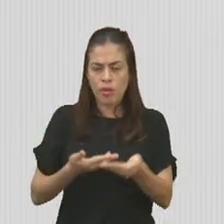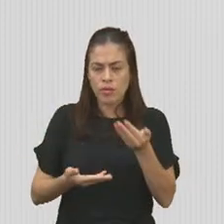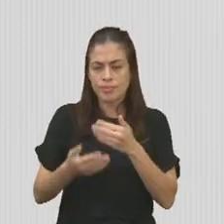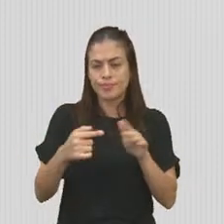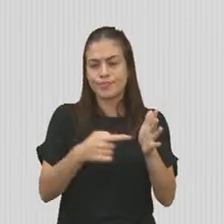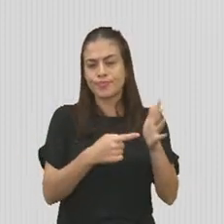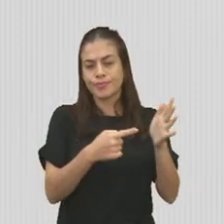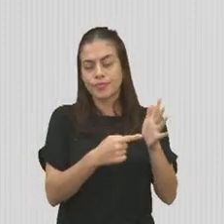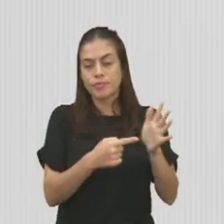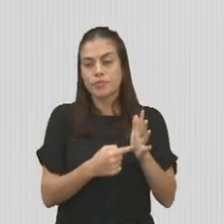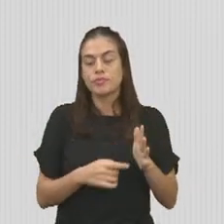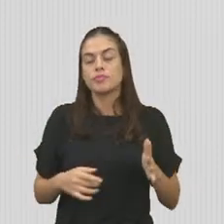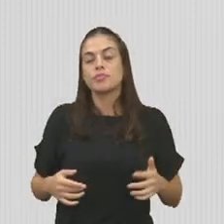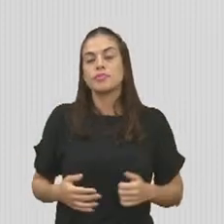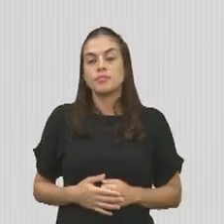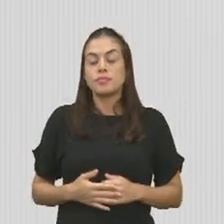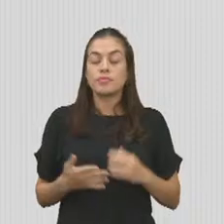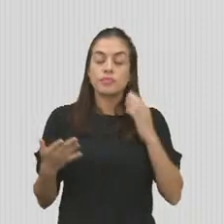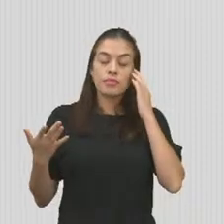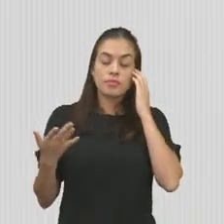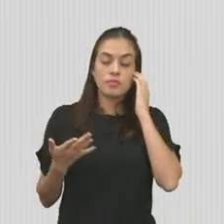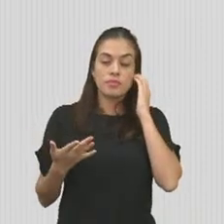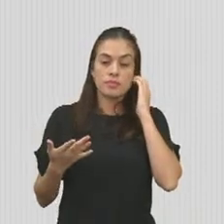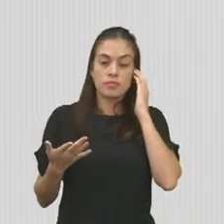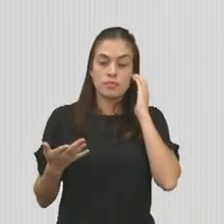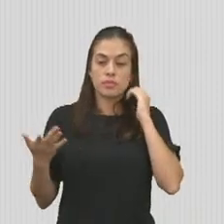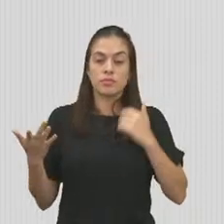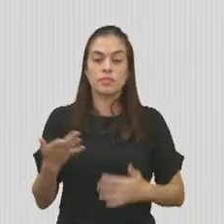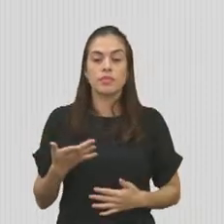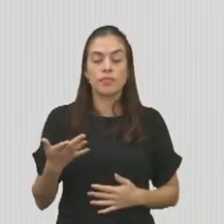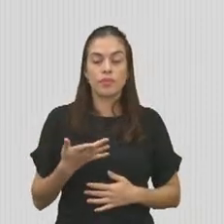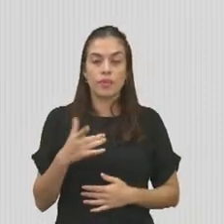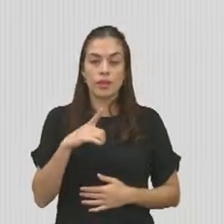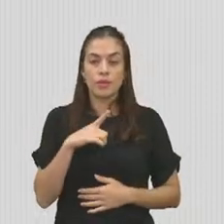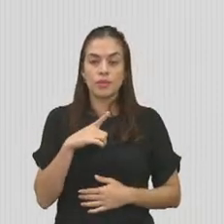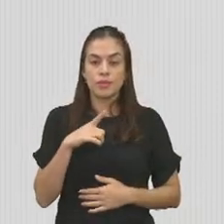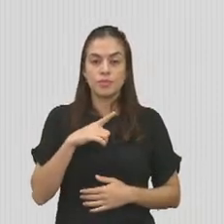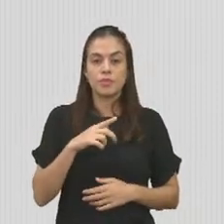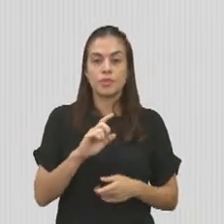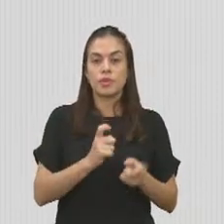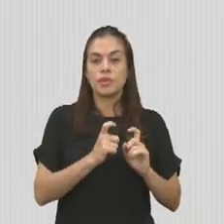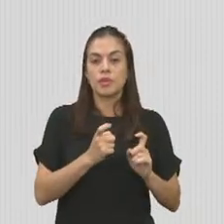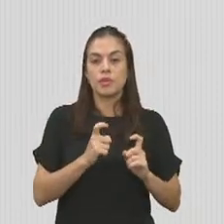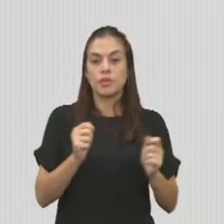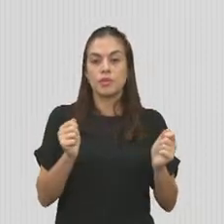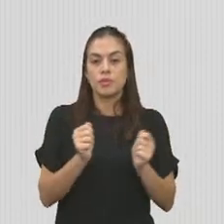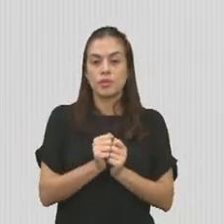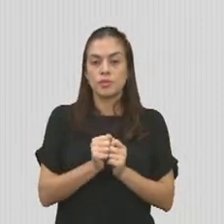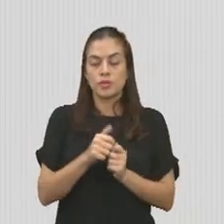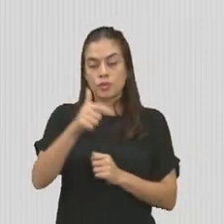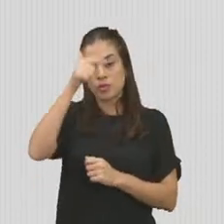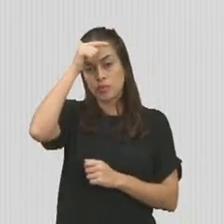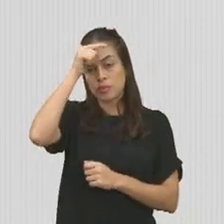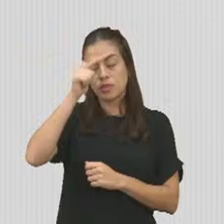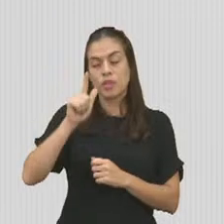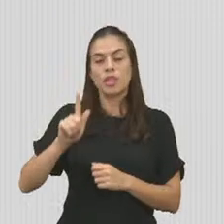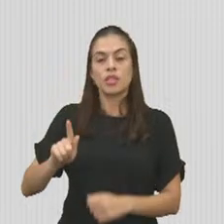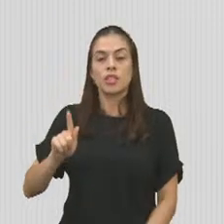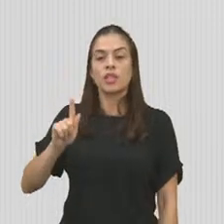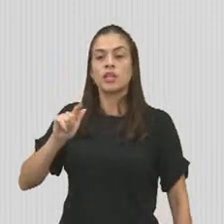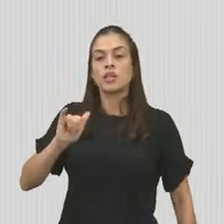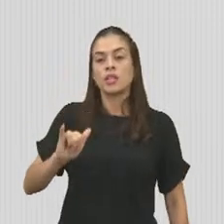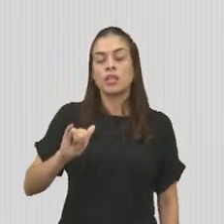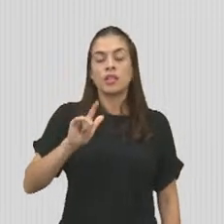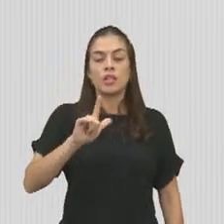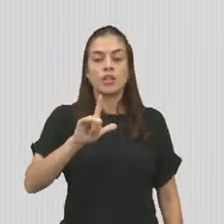de denúncias. Hoje, eu tive uma reunião com o Gilson, eu e o vereador Luiz Flávio, antes dessa sessão, para conversar exatamente